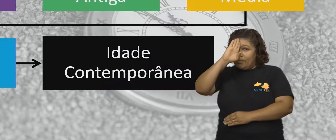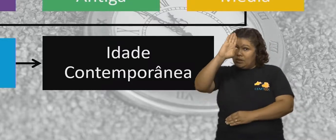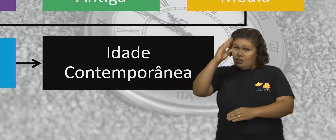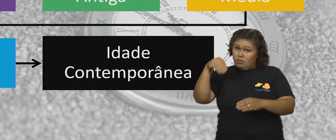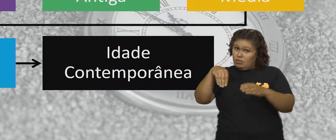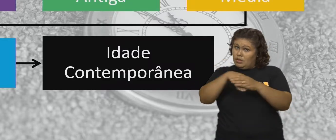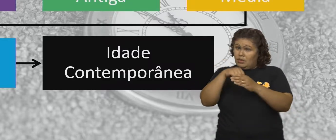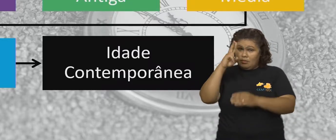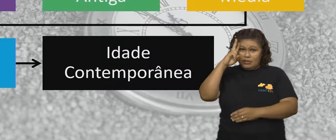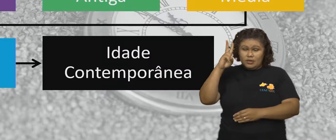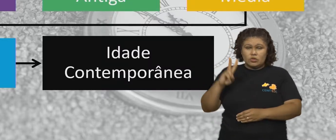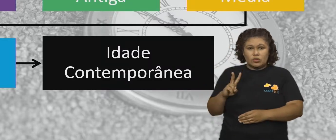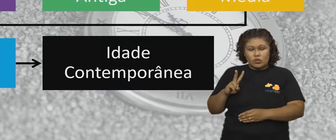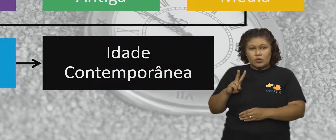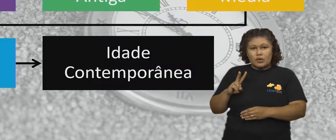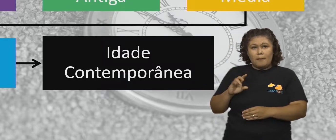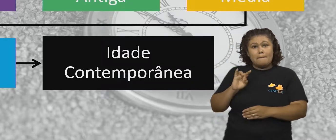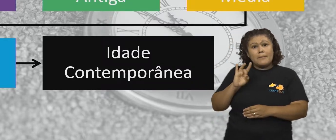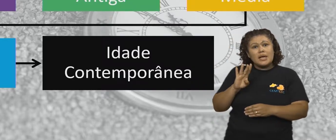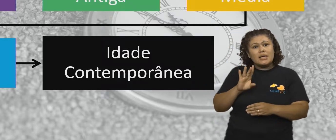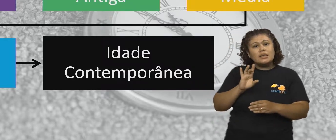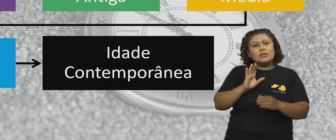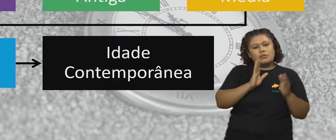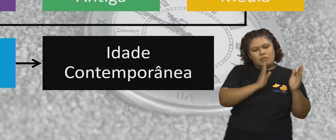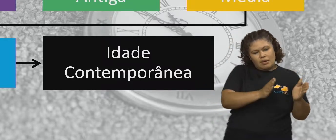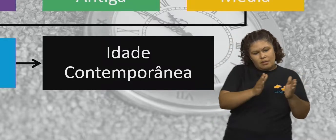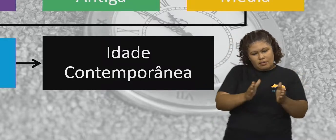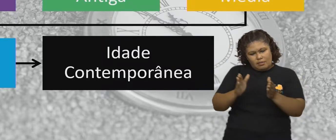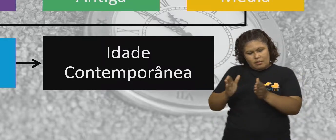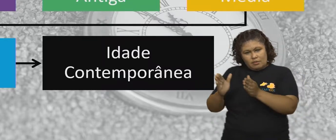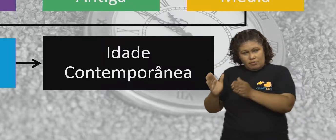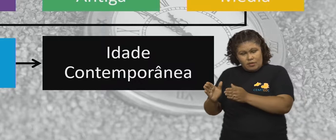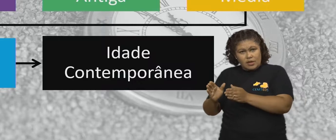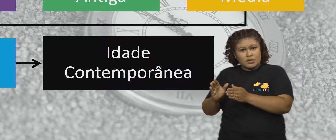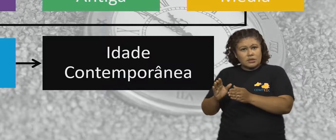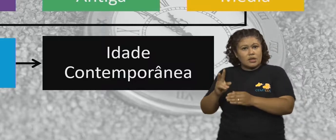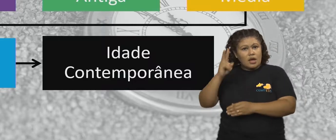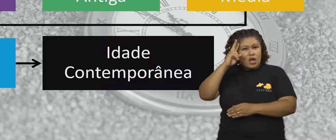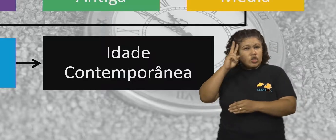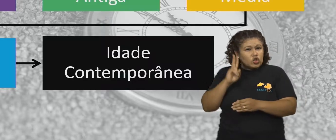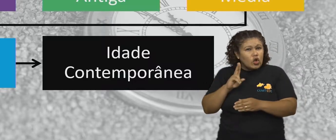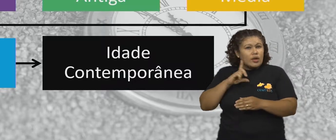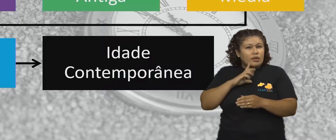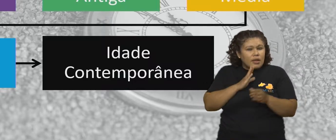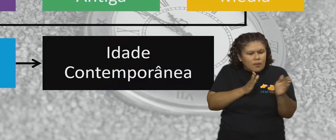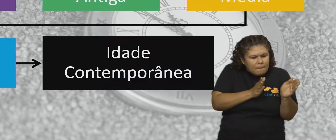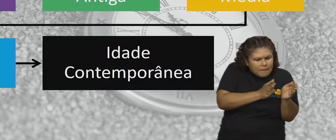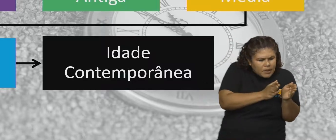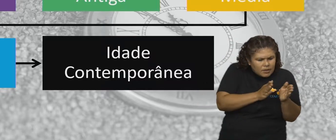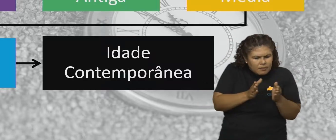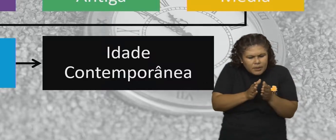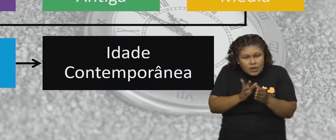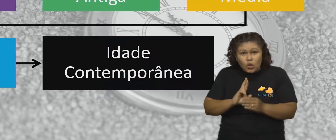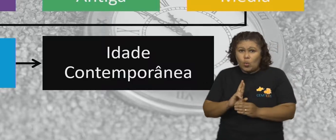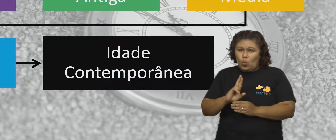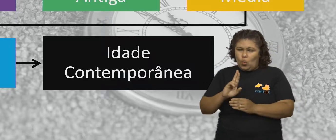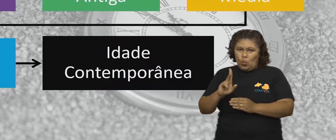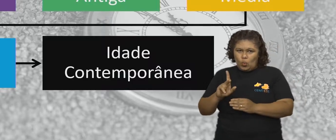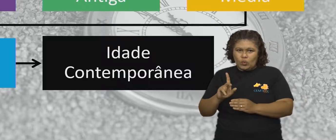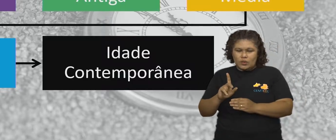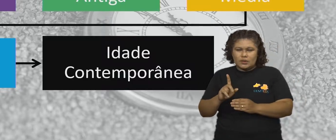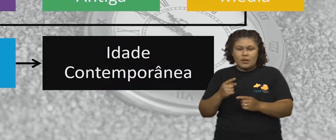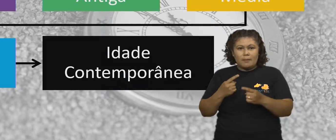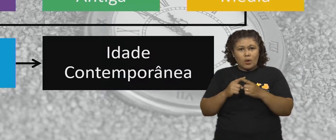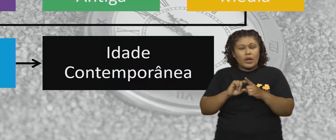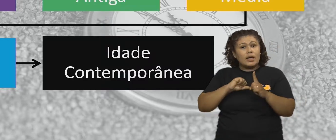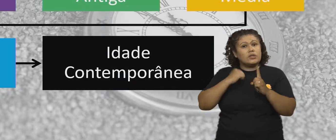importante reconhecer que em cada fase dessas, a história é subdividida em fases menores. E em cada subdivisão, a